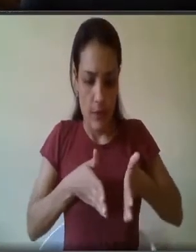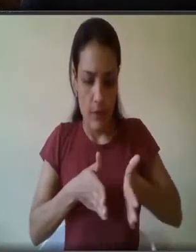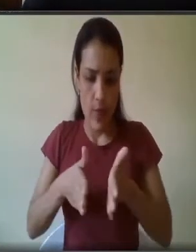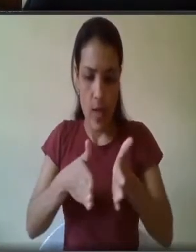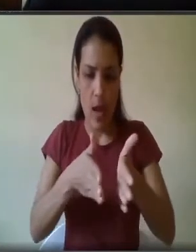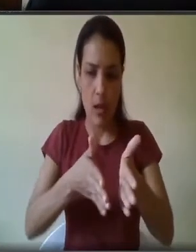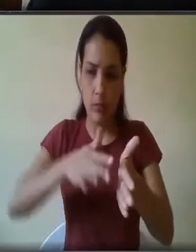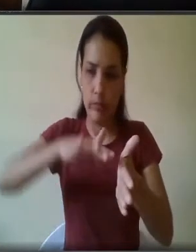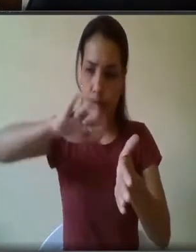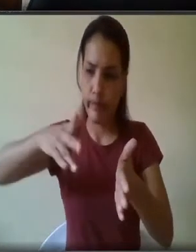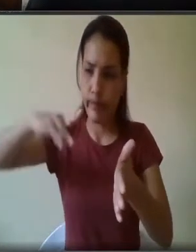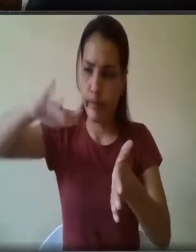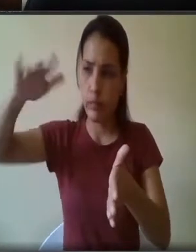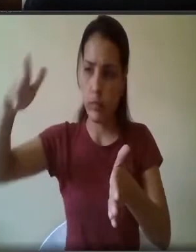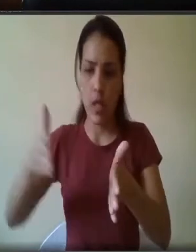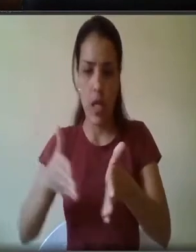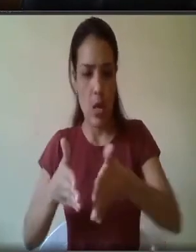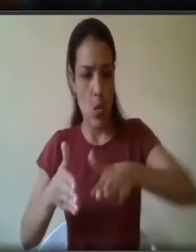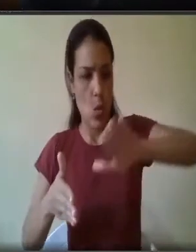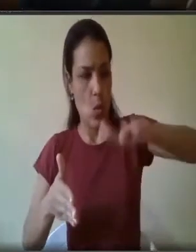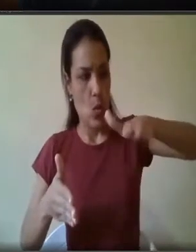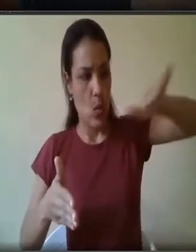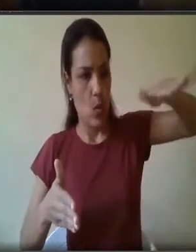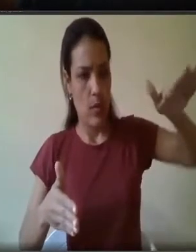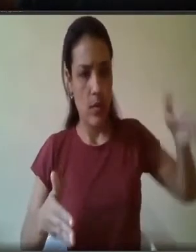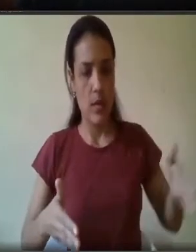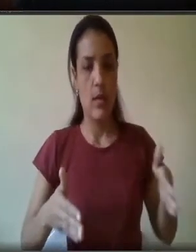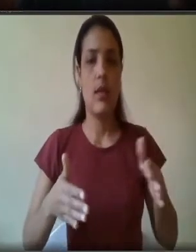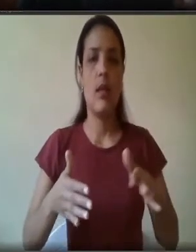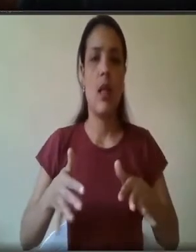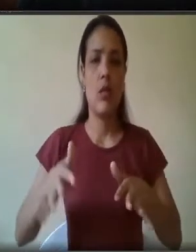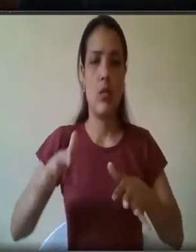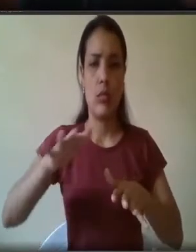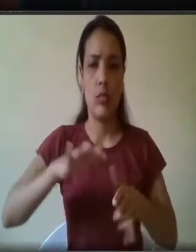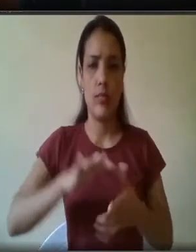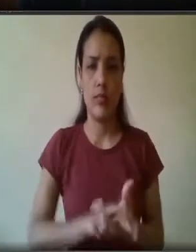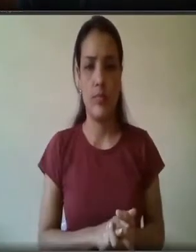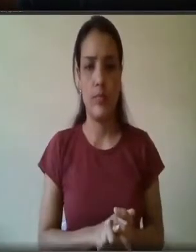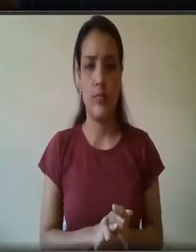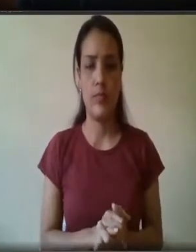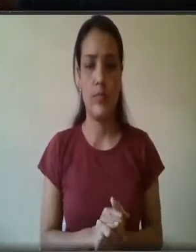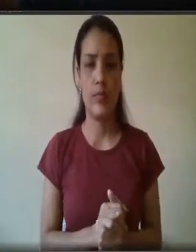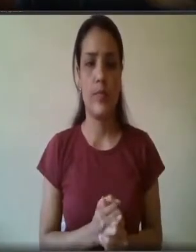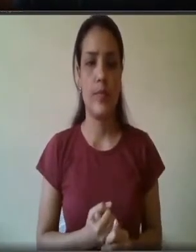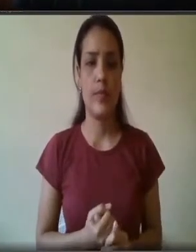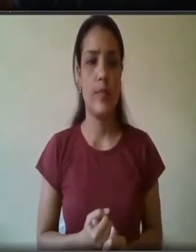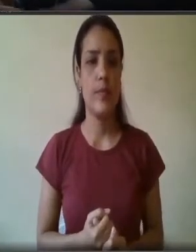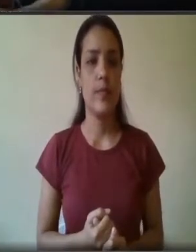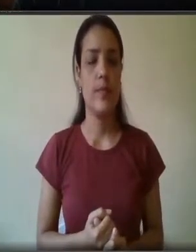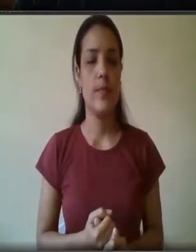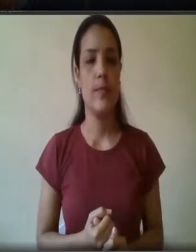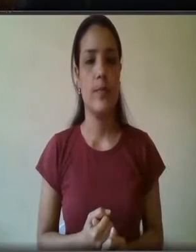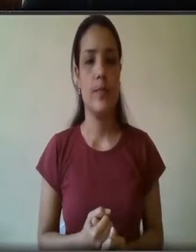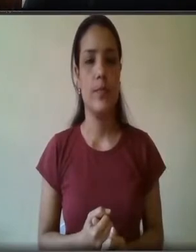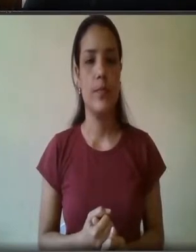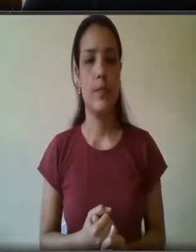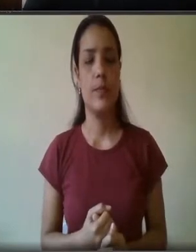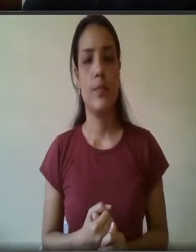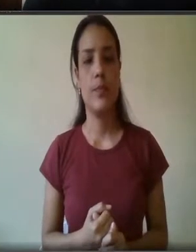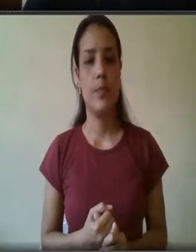imensos vales rochosos, que uma vez inundado pelo mar, com essa fusão do gelo, deram origem